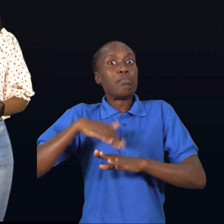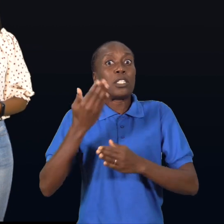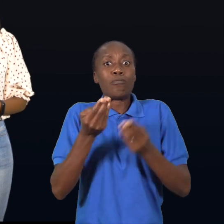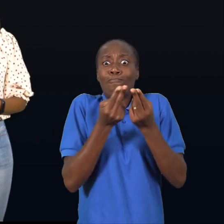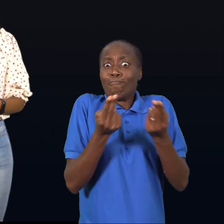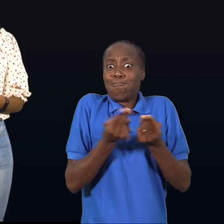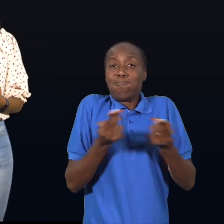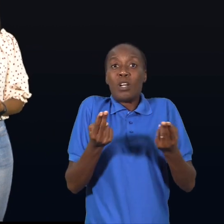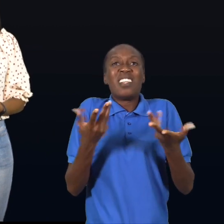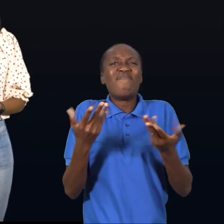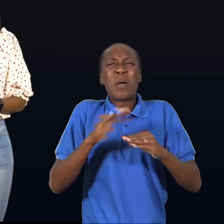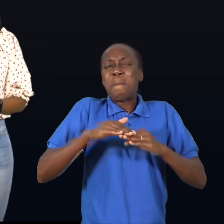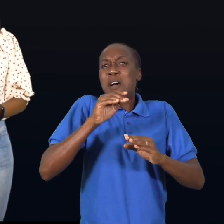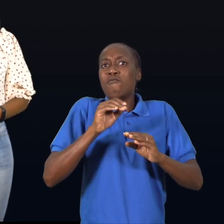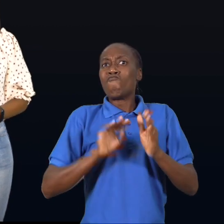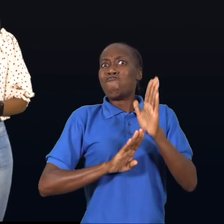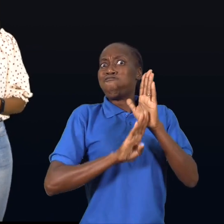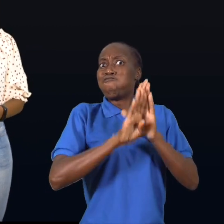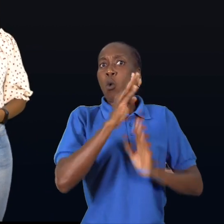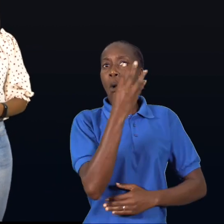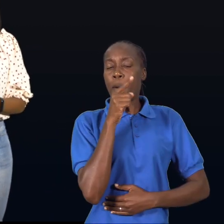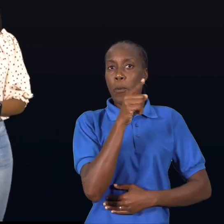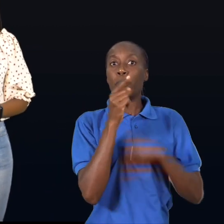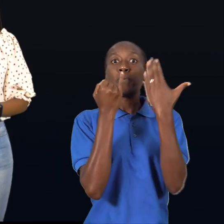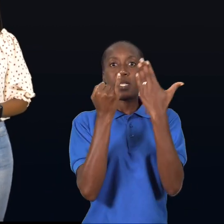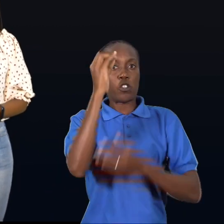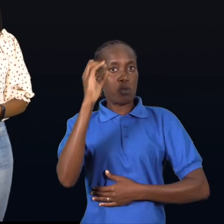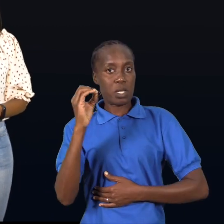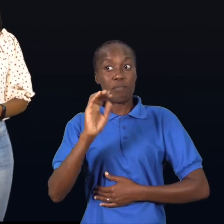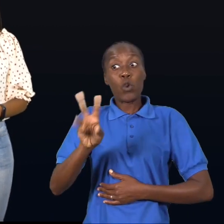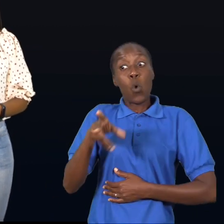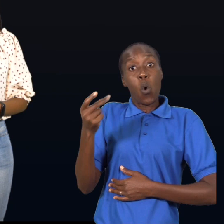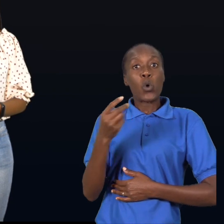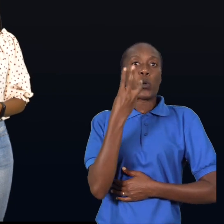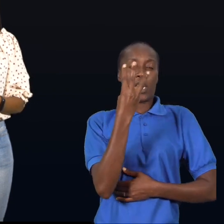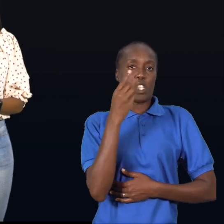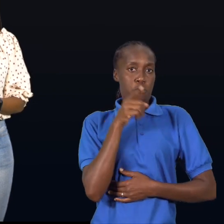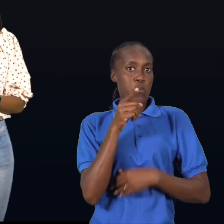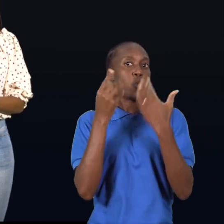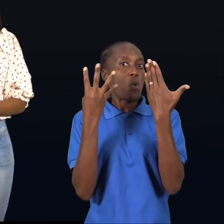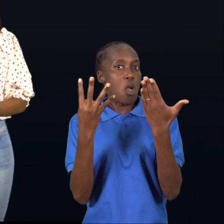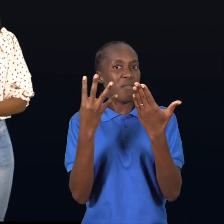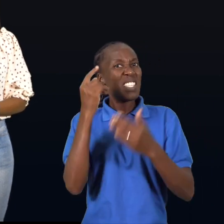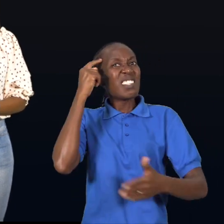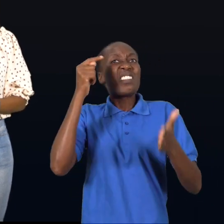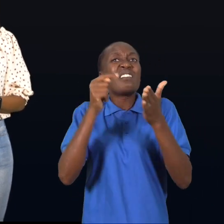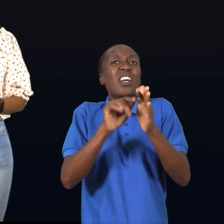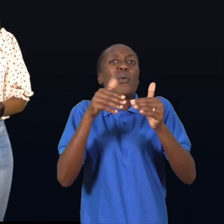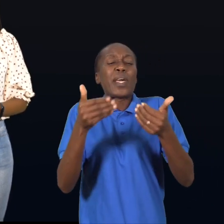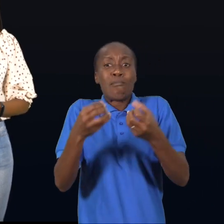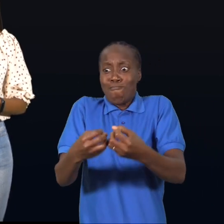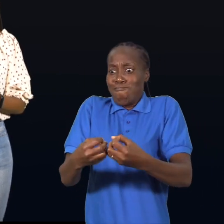necessidade de internamento sobe para 4,6% e os outros 3,9%